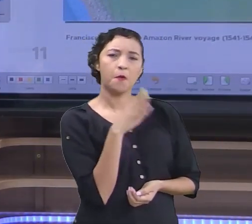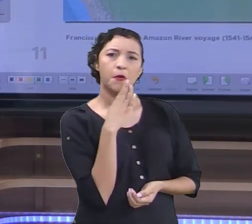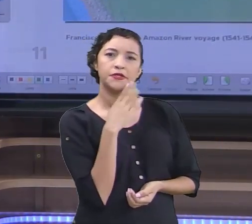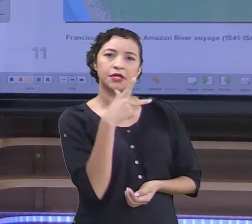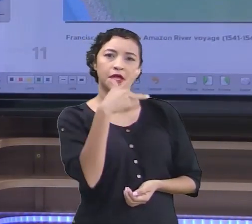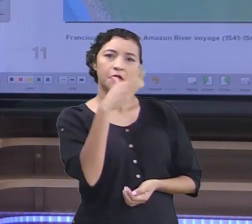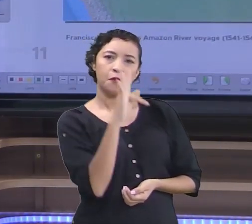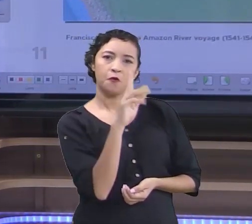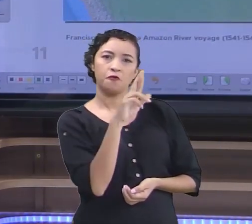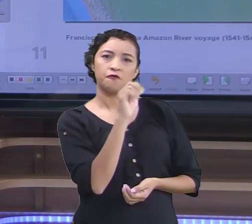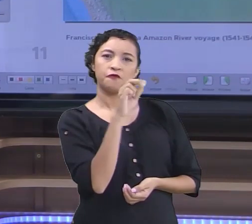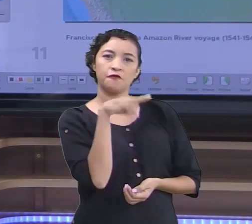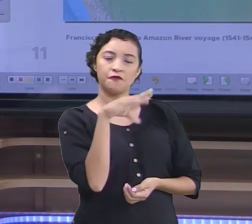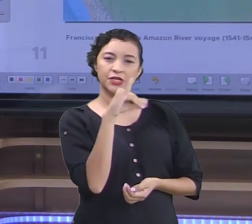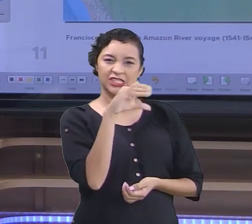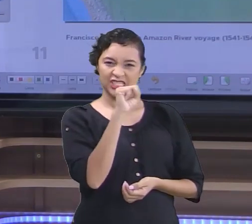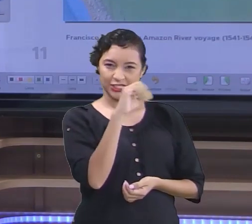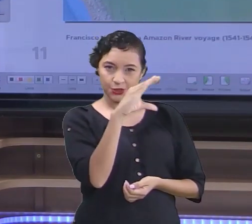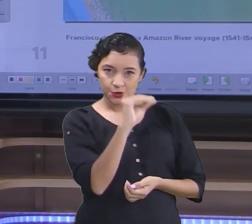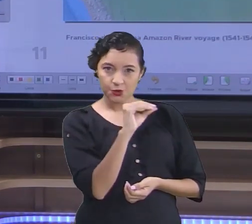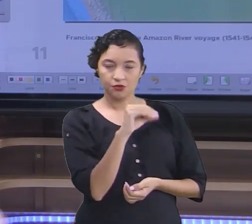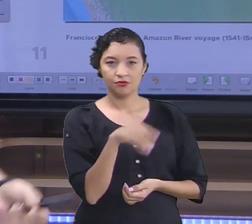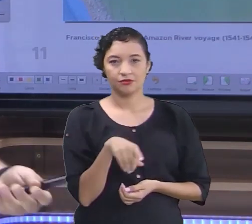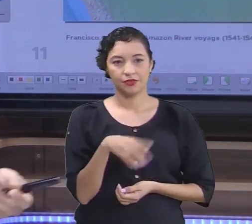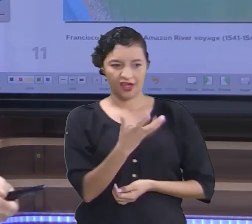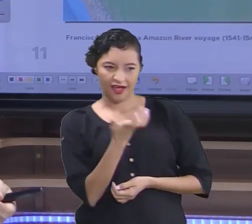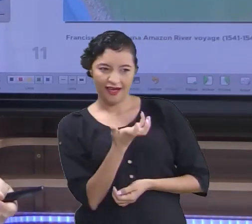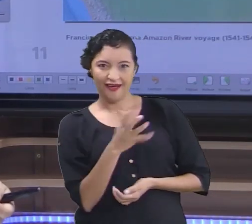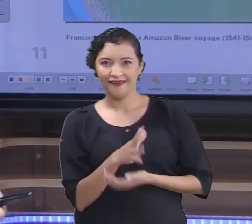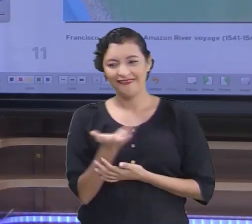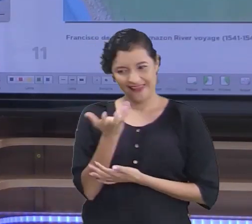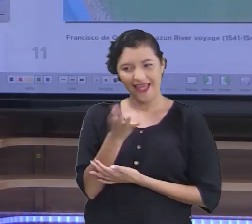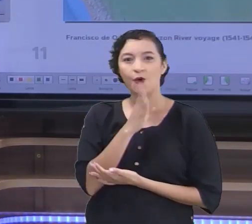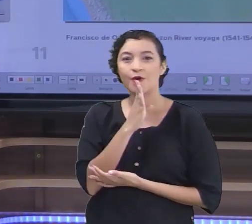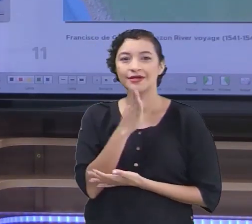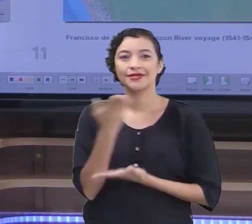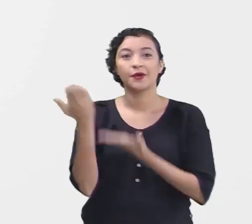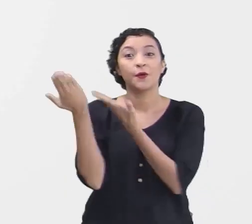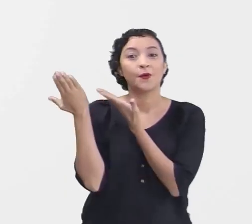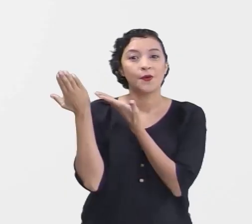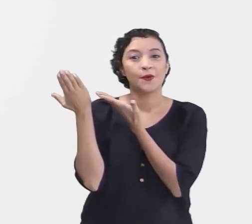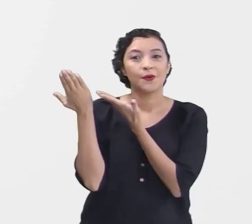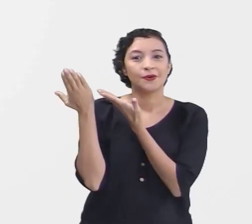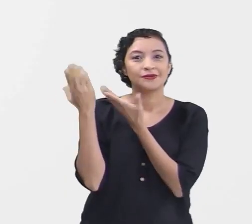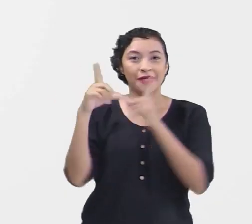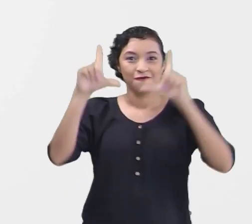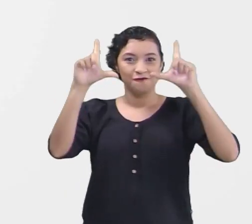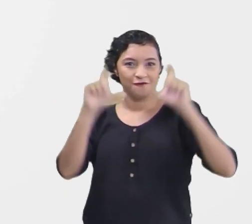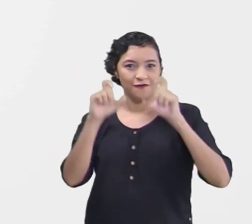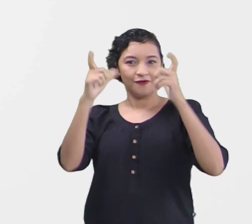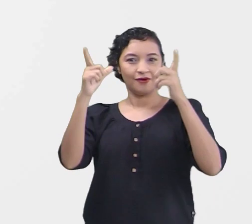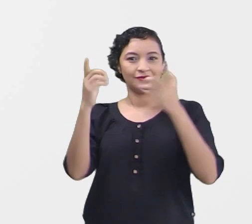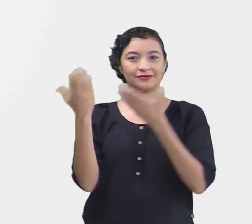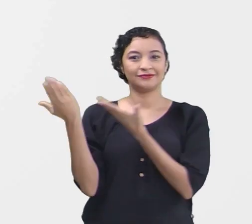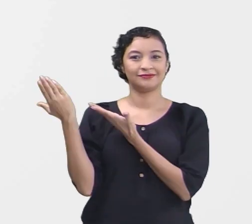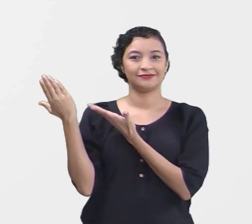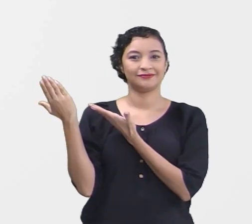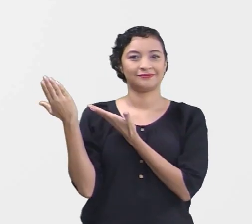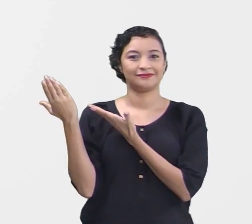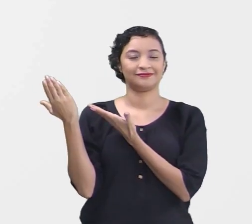o Franciscão. Quer conhecer o Franciscão? Tem como te colocar uma imagem? Olha essa magia. 3, 2, 1.